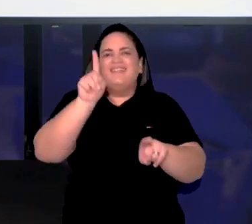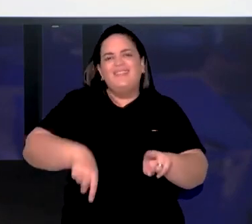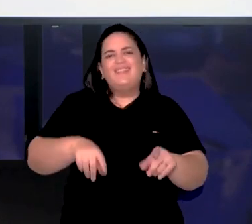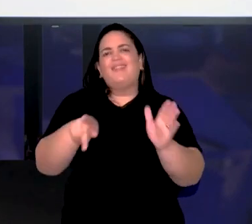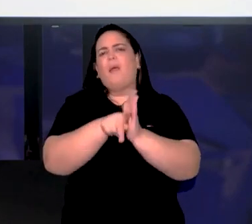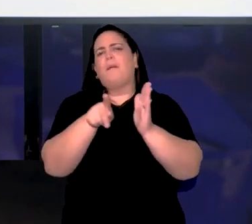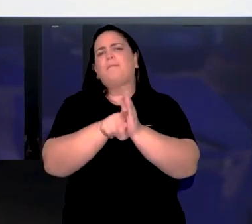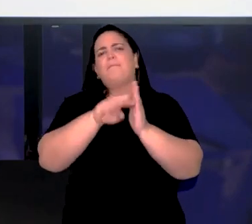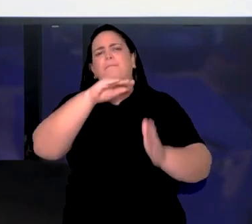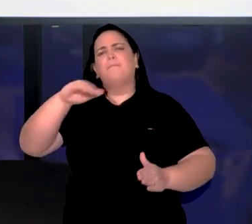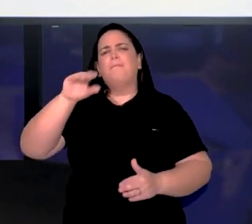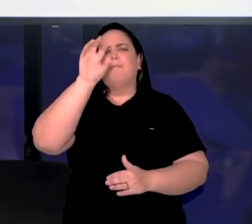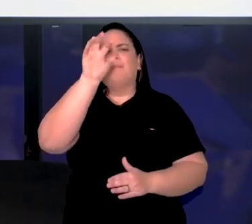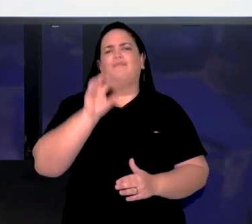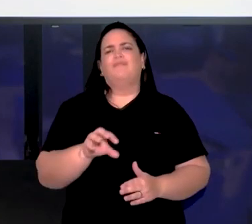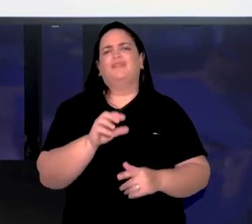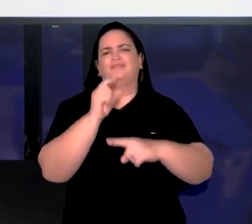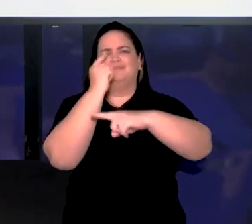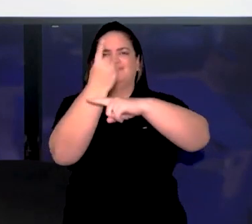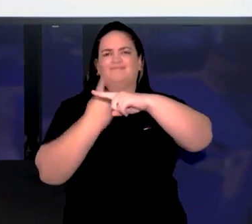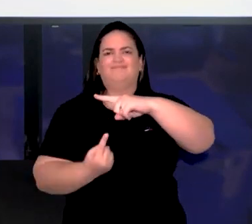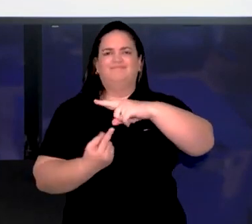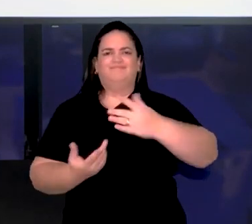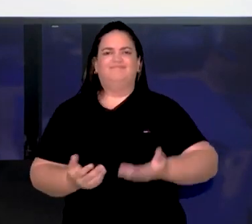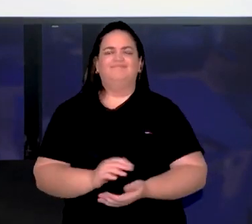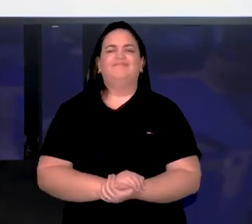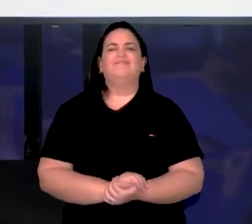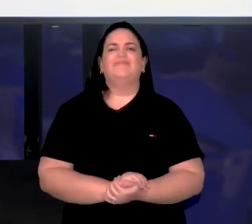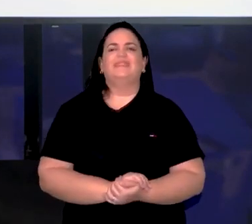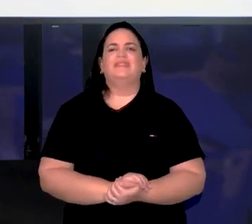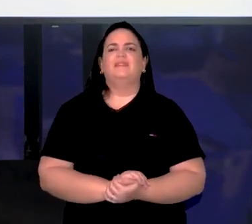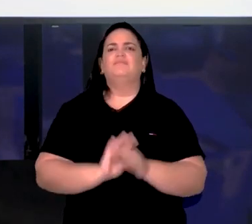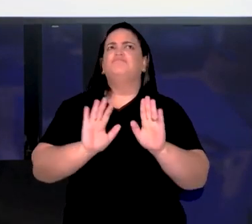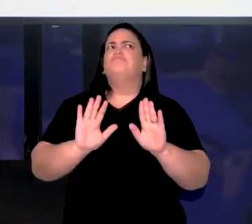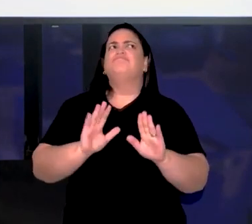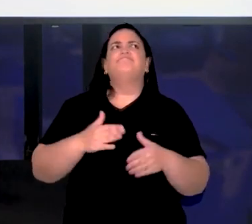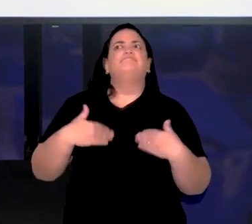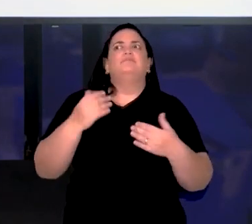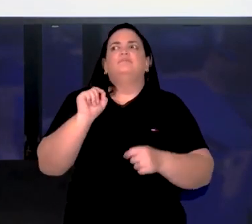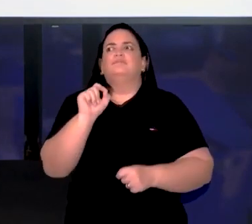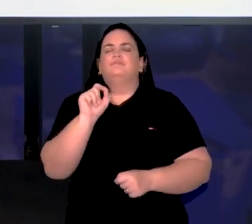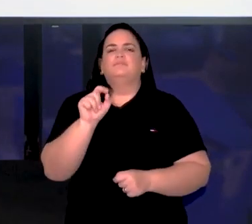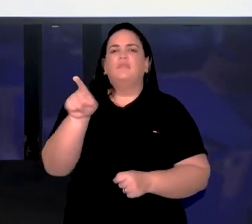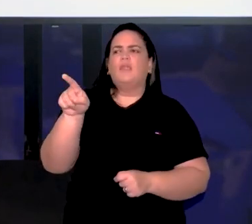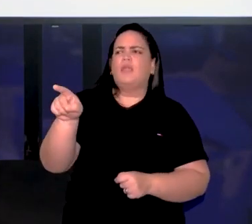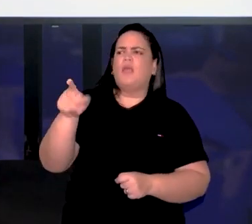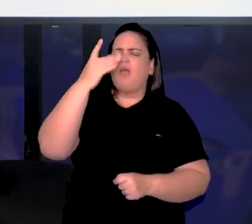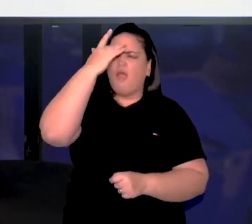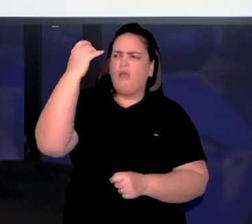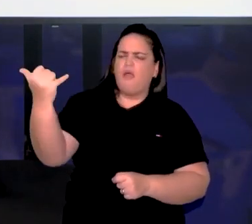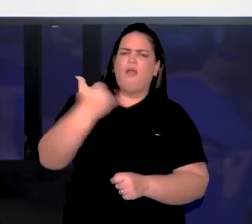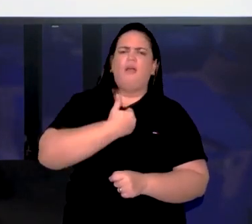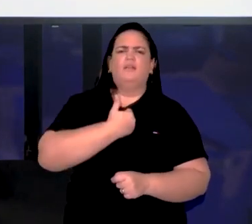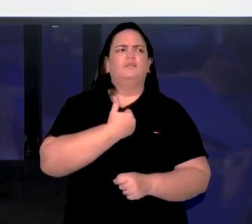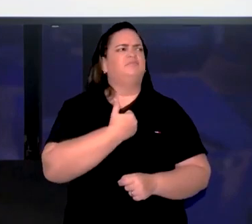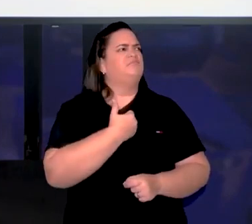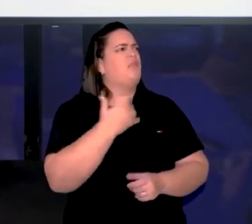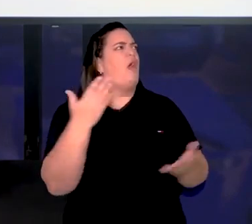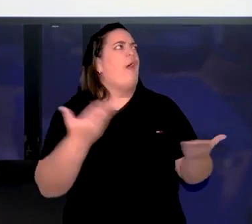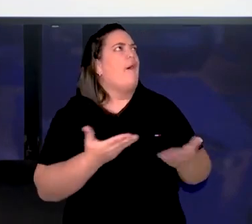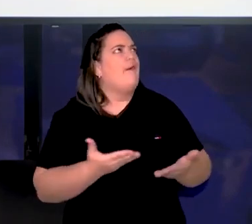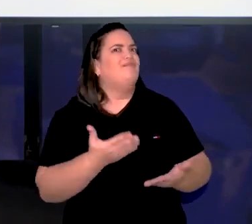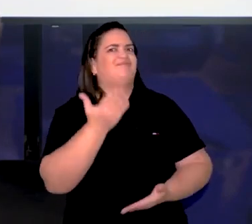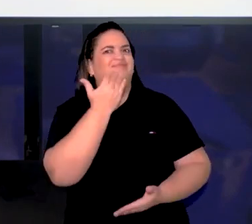dia a dia. Ah, mas e se de repente alguém diz assim, hoje eu comi